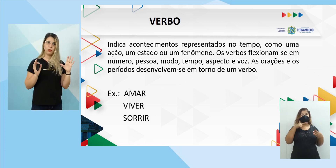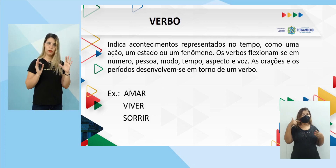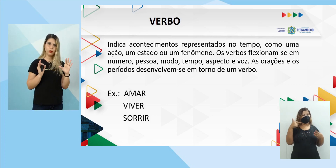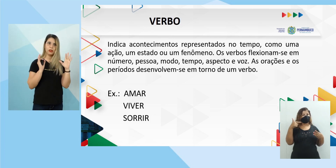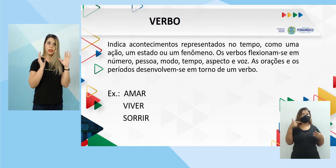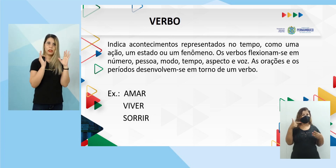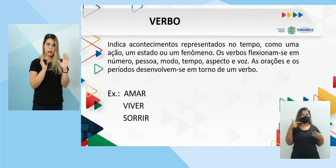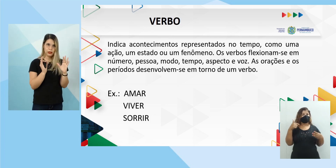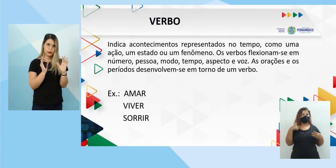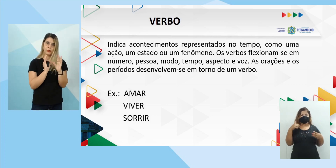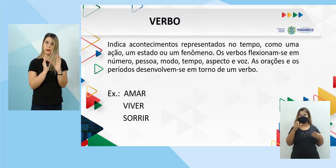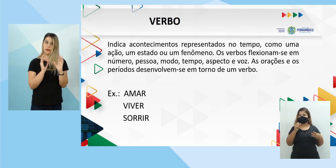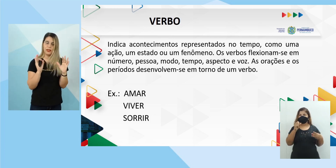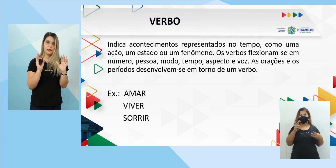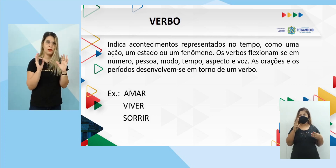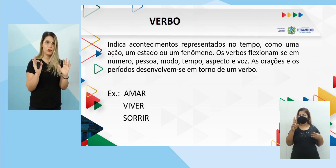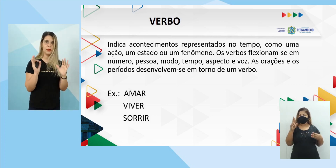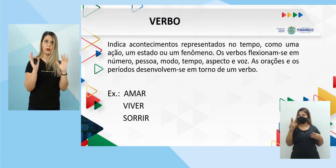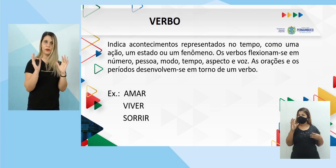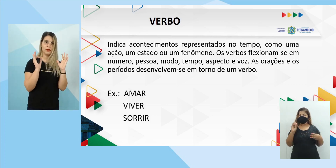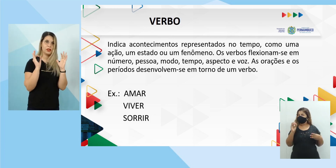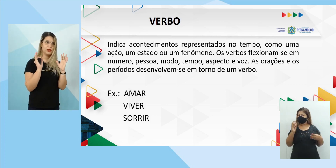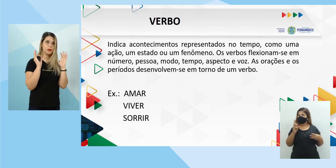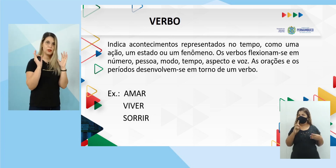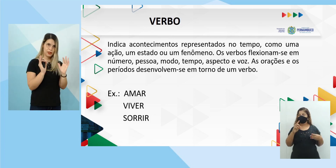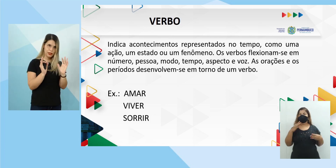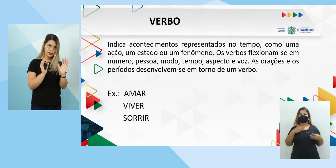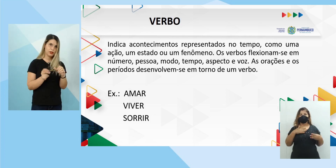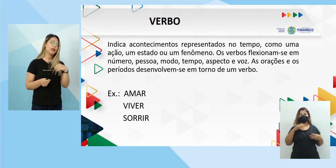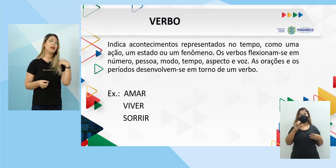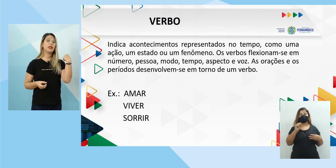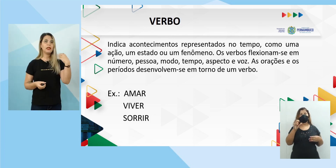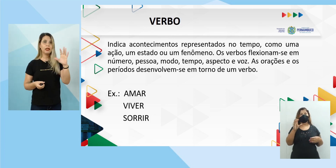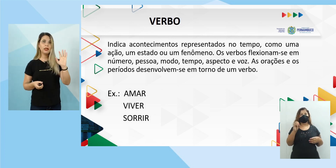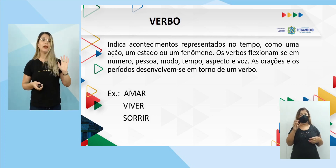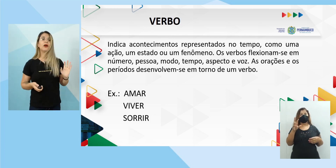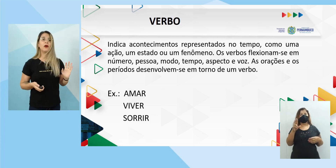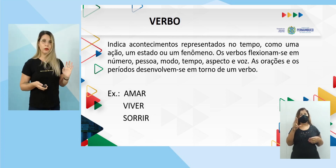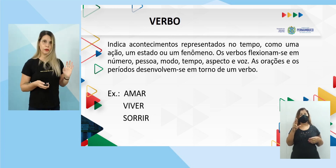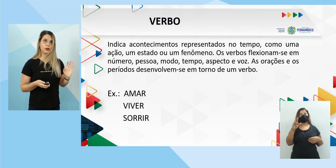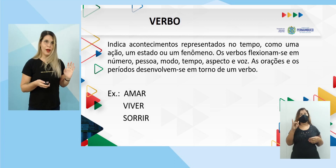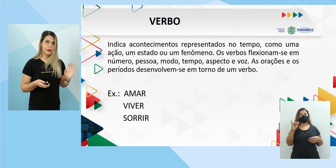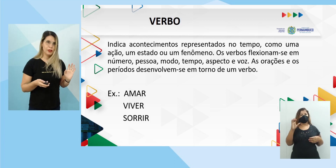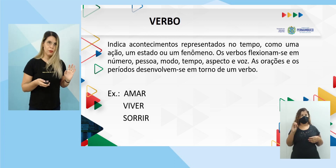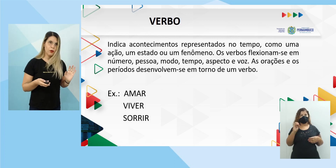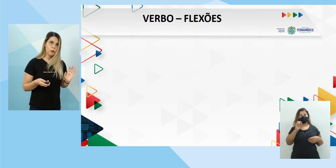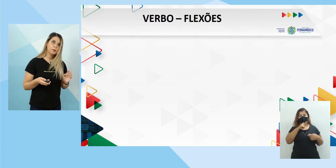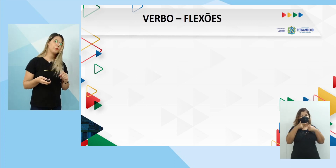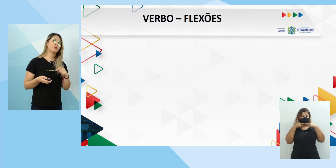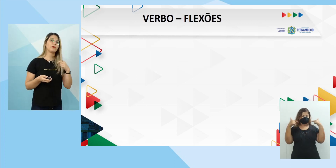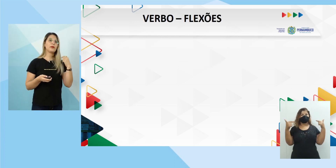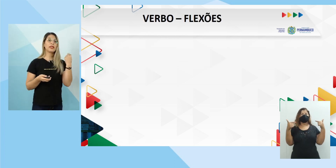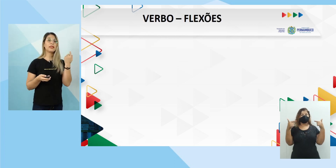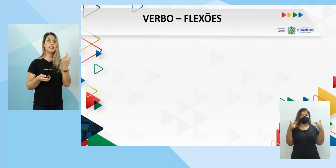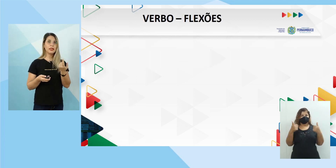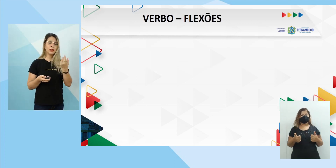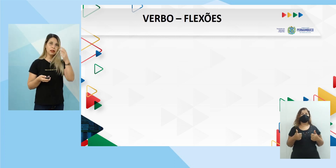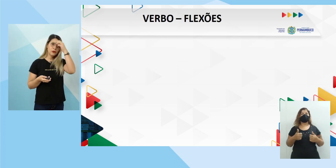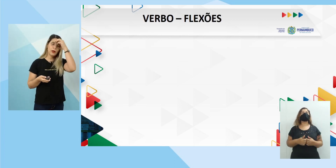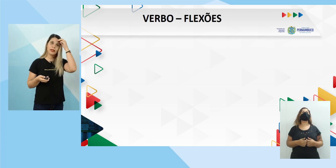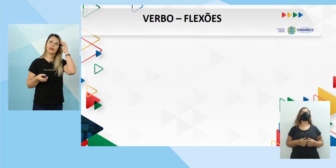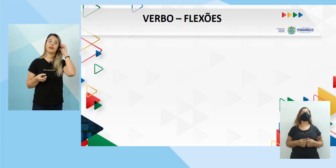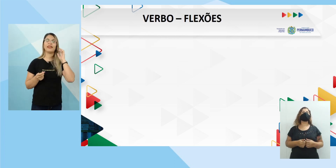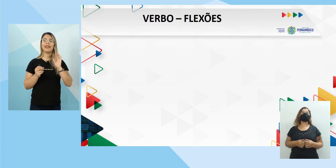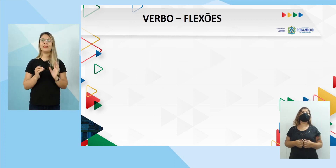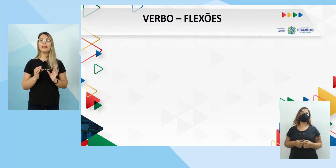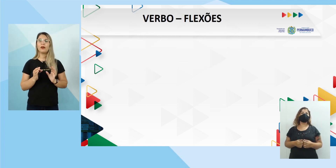pelo amor de Cristo, não façam isso com a professora de vocês. E outros mais, tá bom? Seguindo,